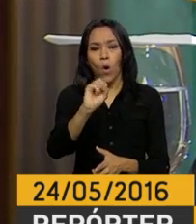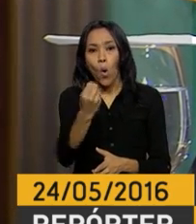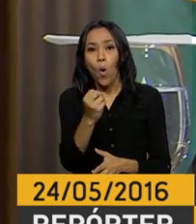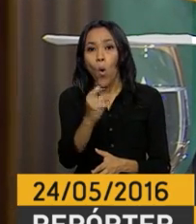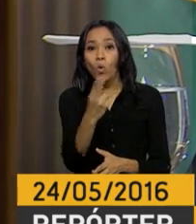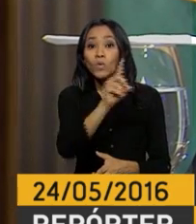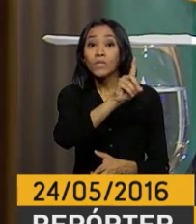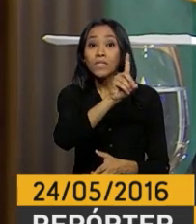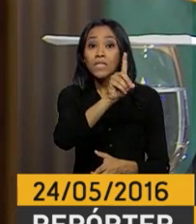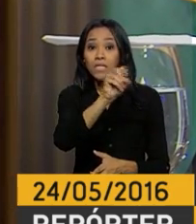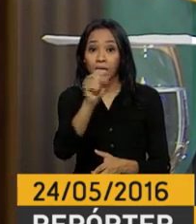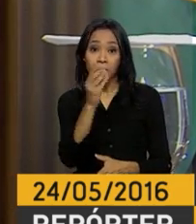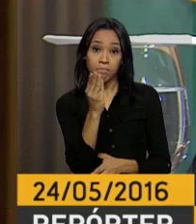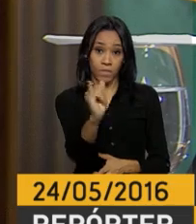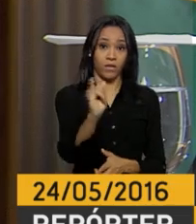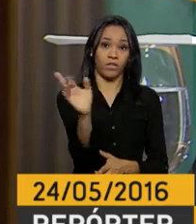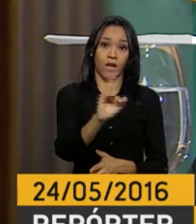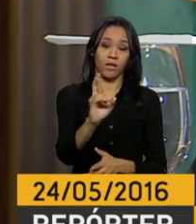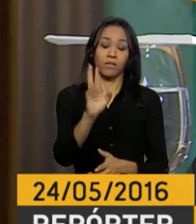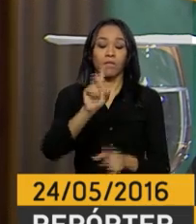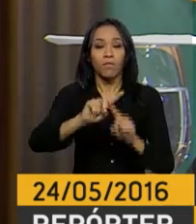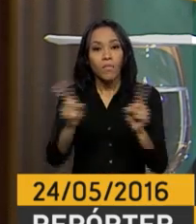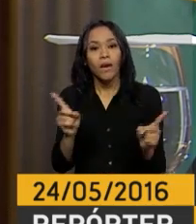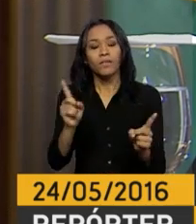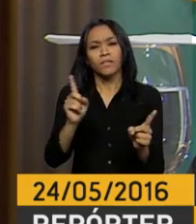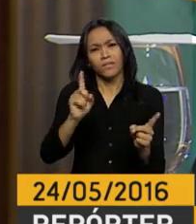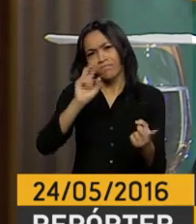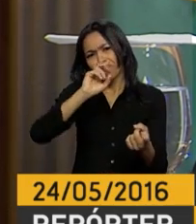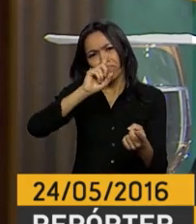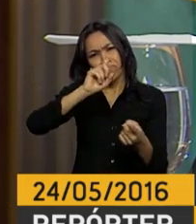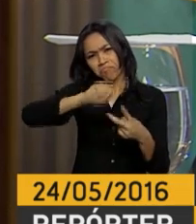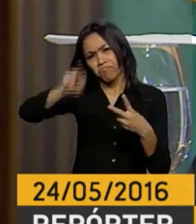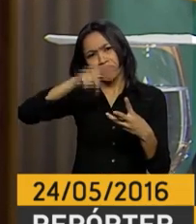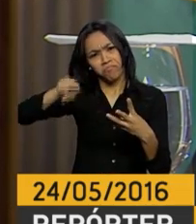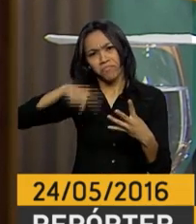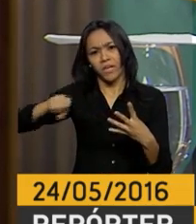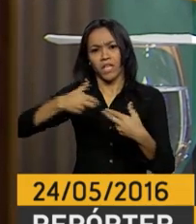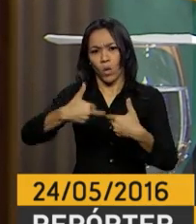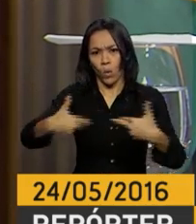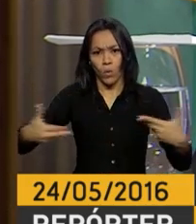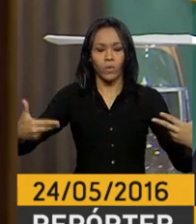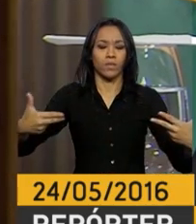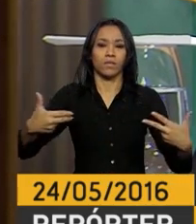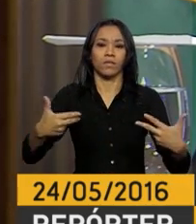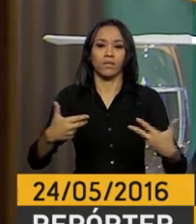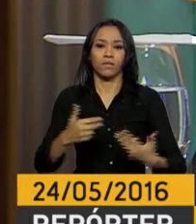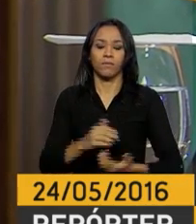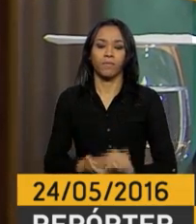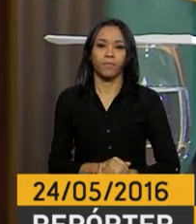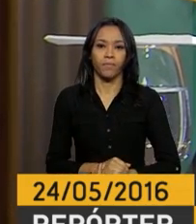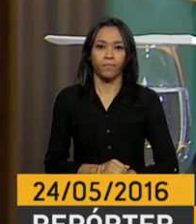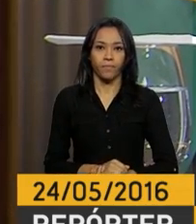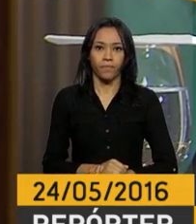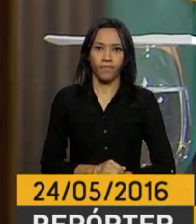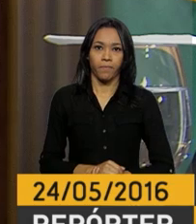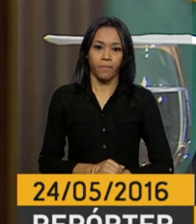o fato é que, em face das mais variadas circunstâncias, que não vale a pena aqui